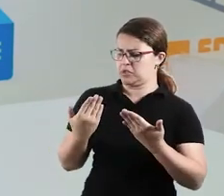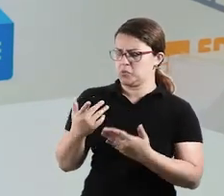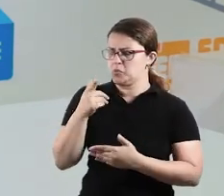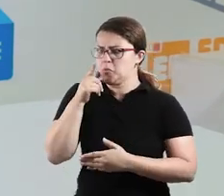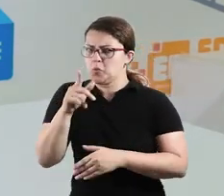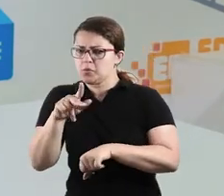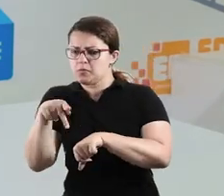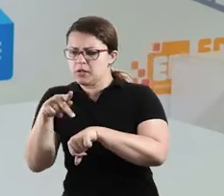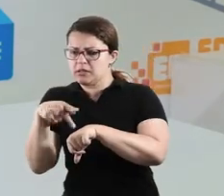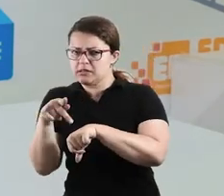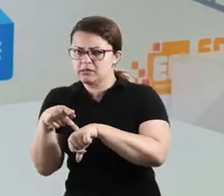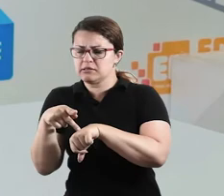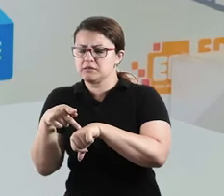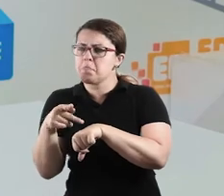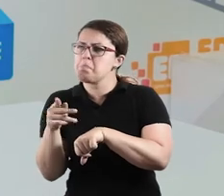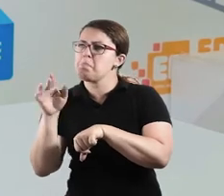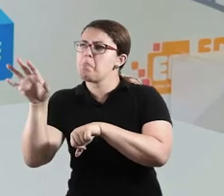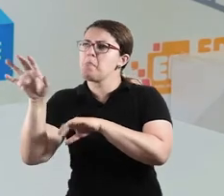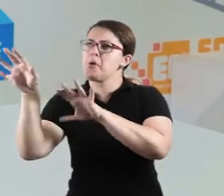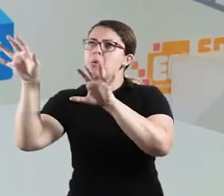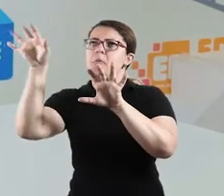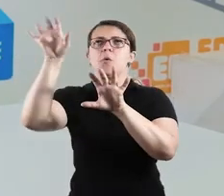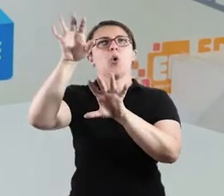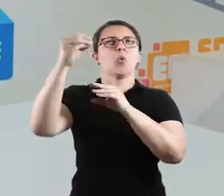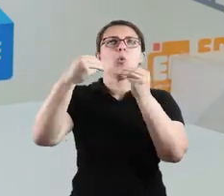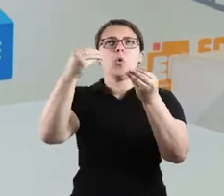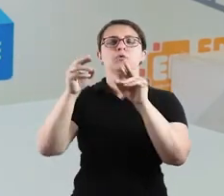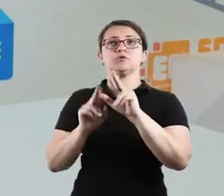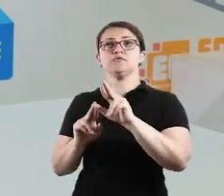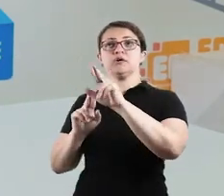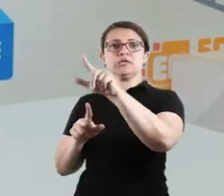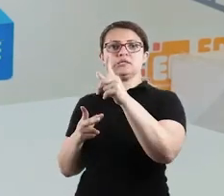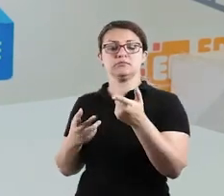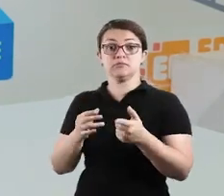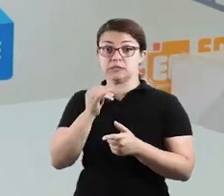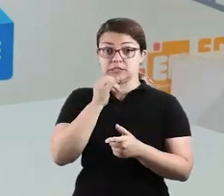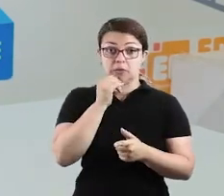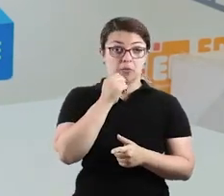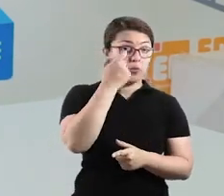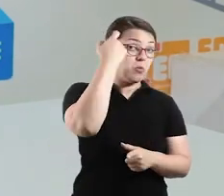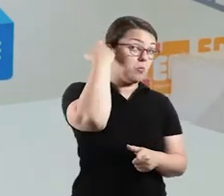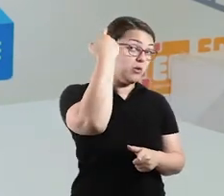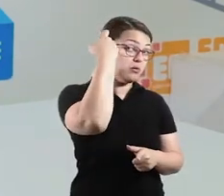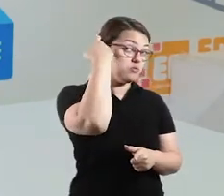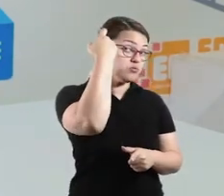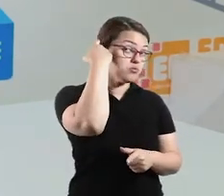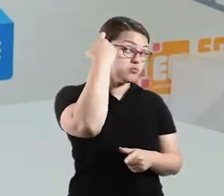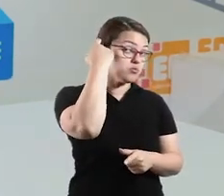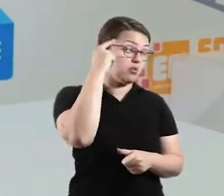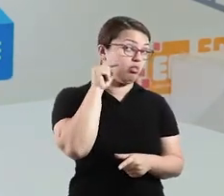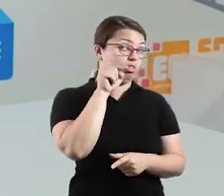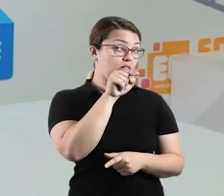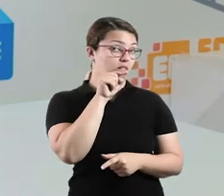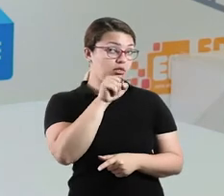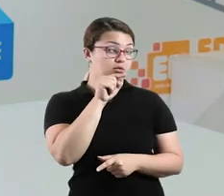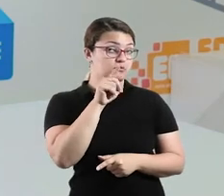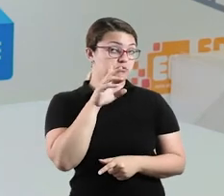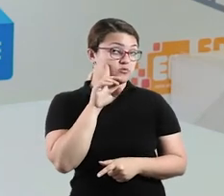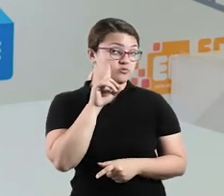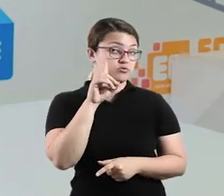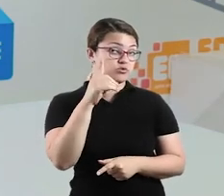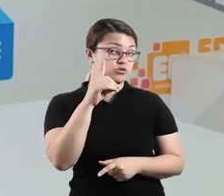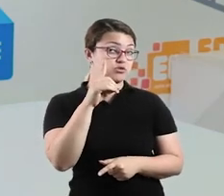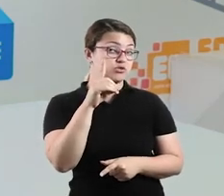entender em outros países, em outras regiões, como isso funciona. Então, no México, nós temos o Dia de